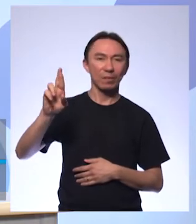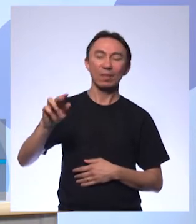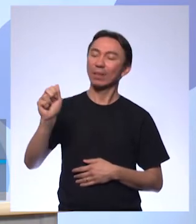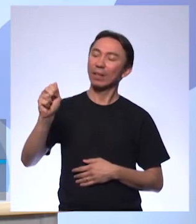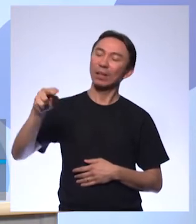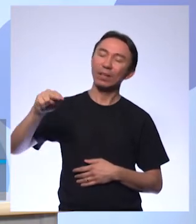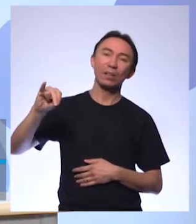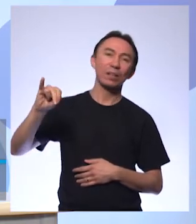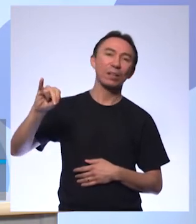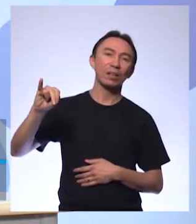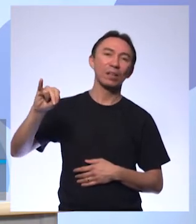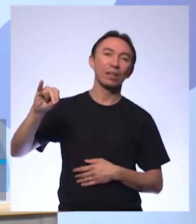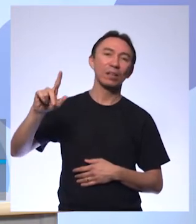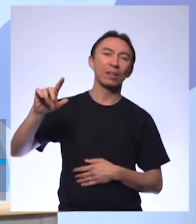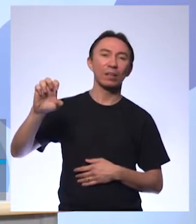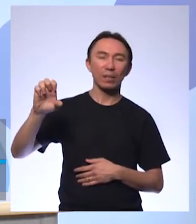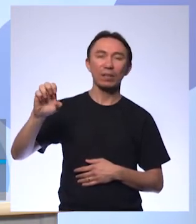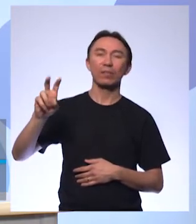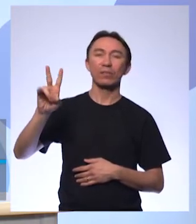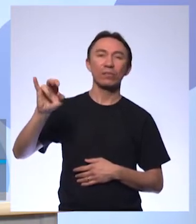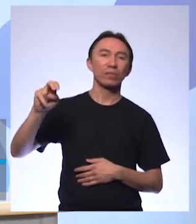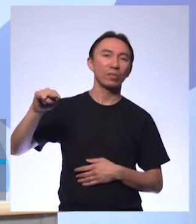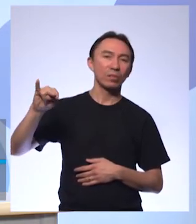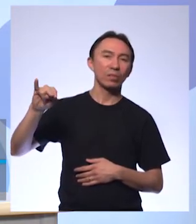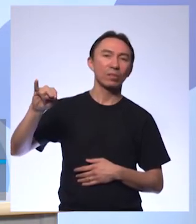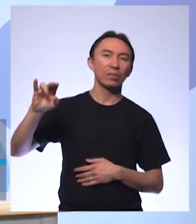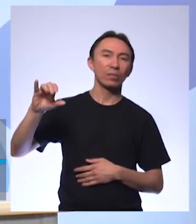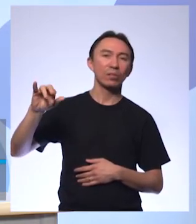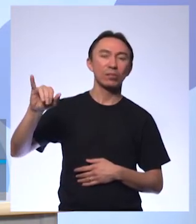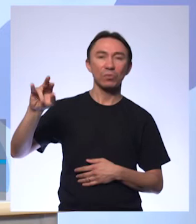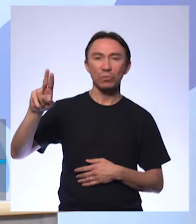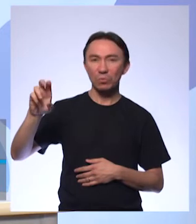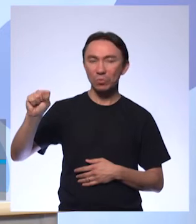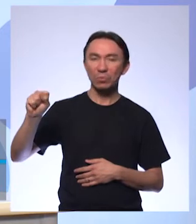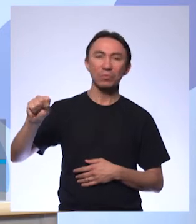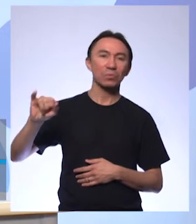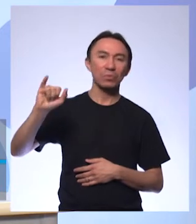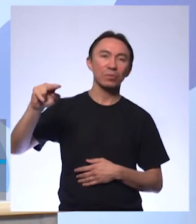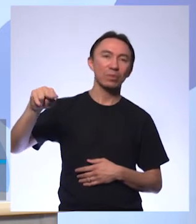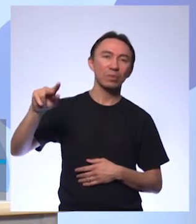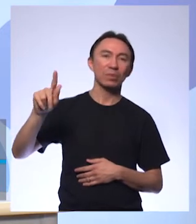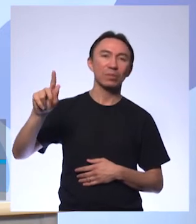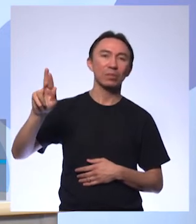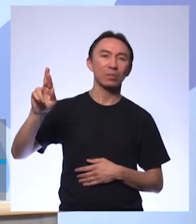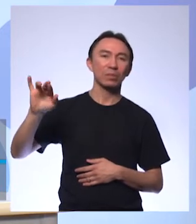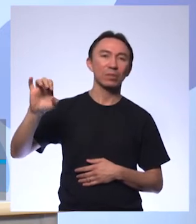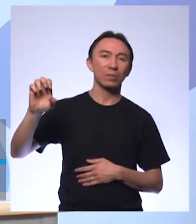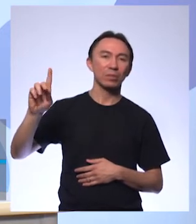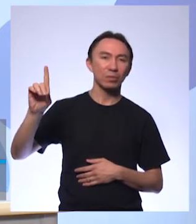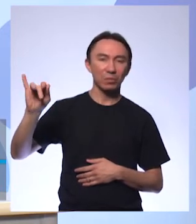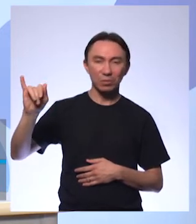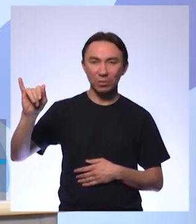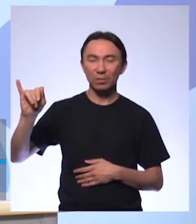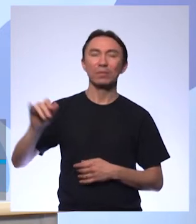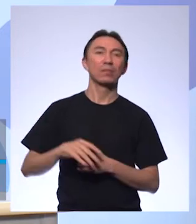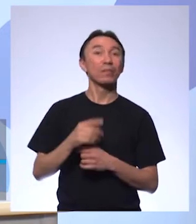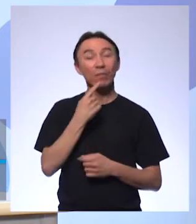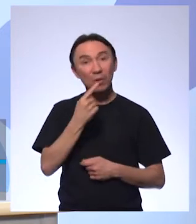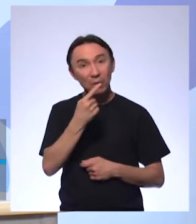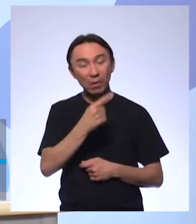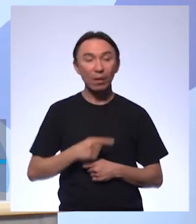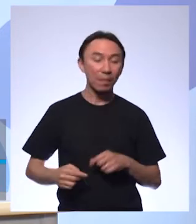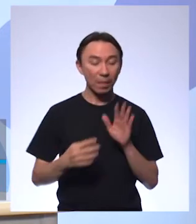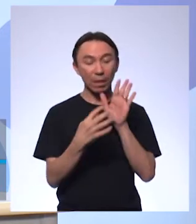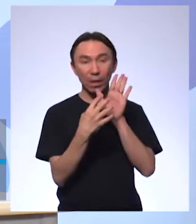Anile, também Vinícius, Ingrid, todos participando aqui, escreveram HIV, professor Edjoel.